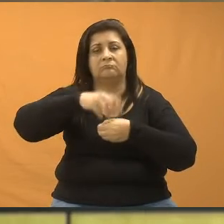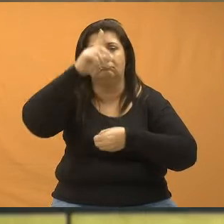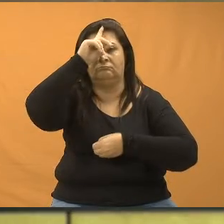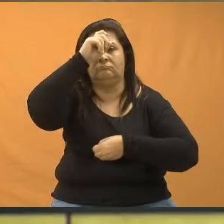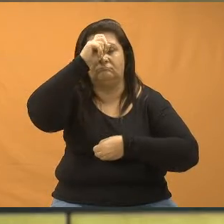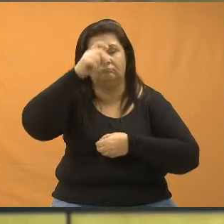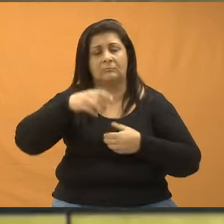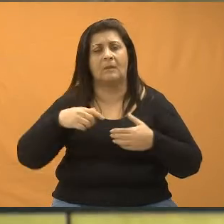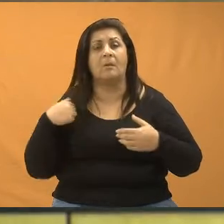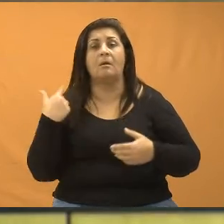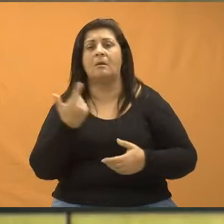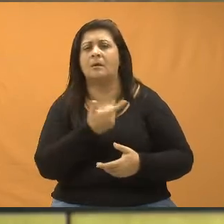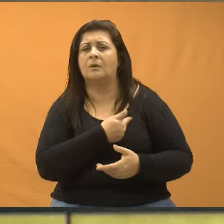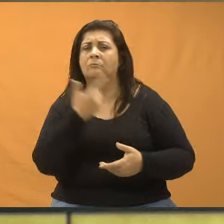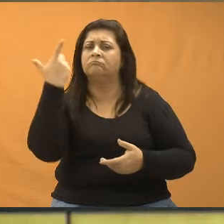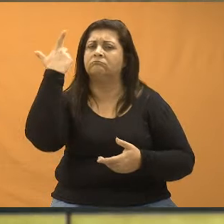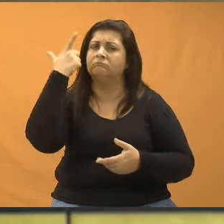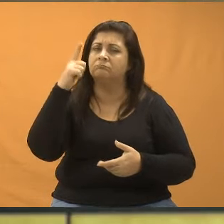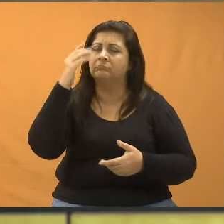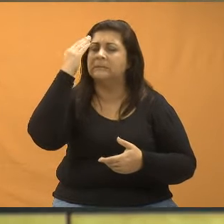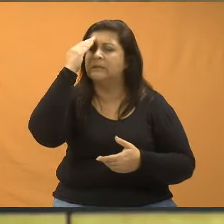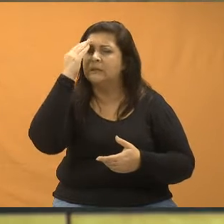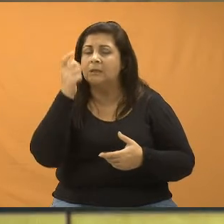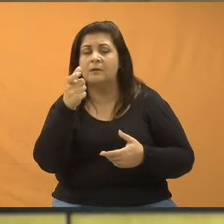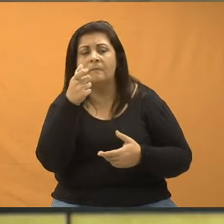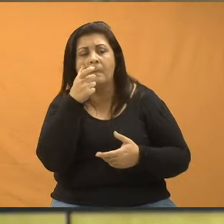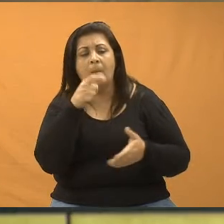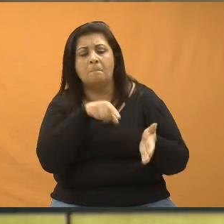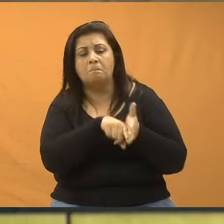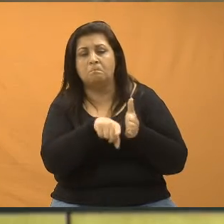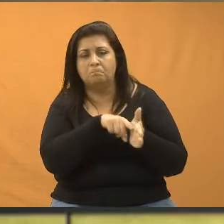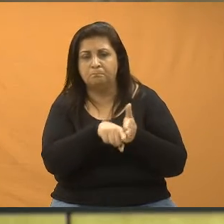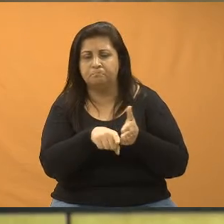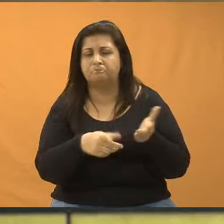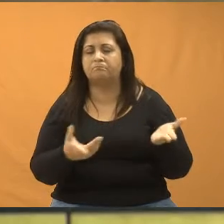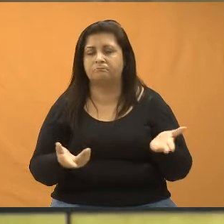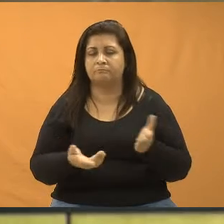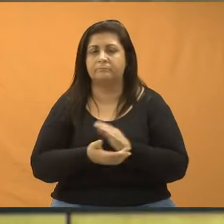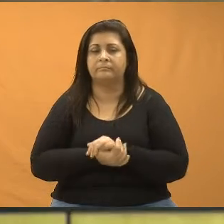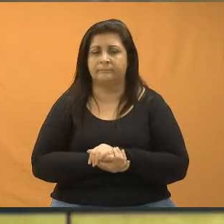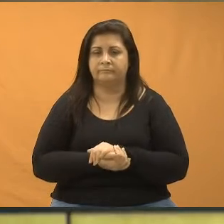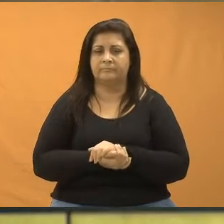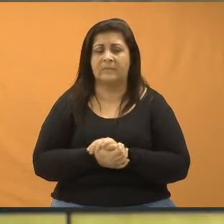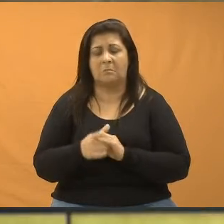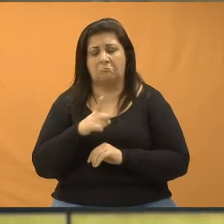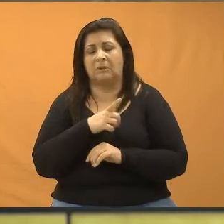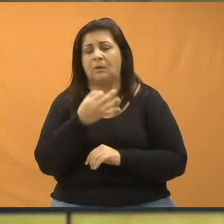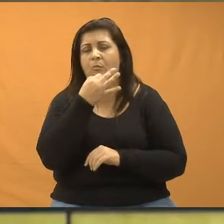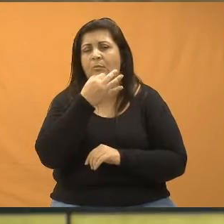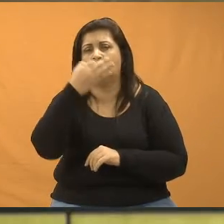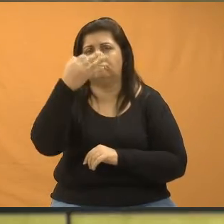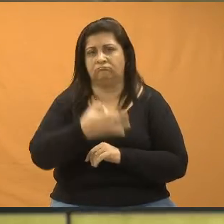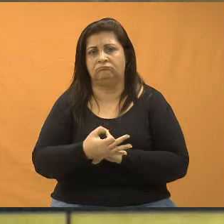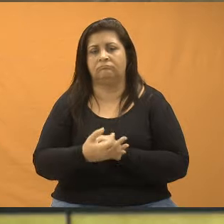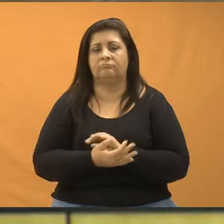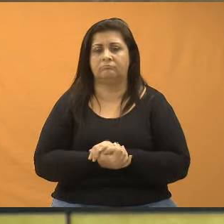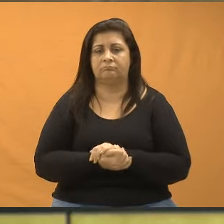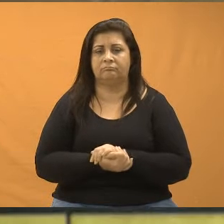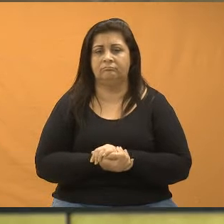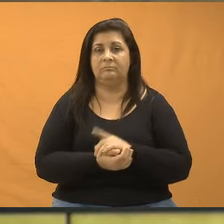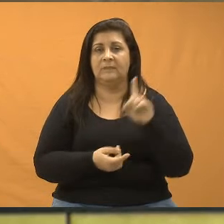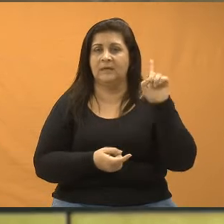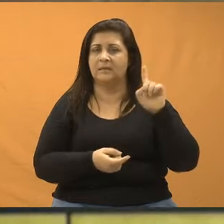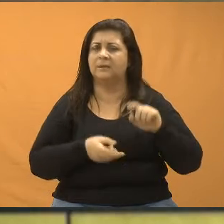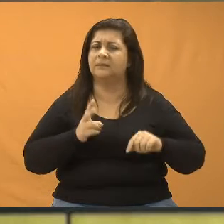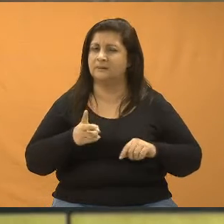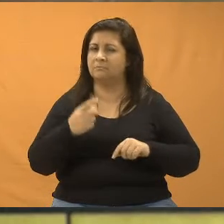gente possa, então, ter elementos e dados mais palpáveis para poder formar opinião, né? Eu sou sempre